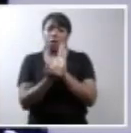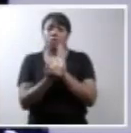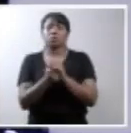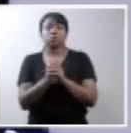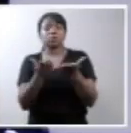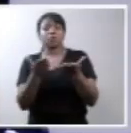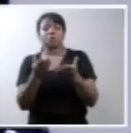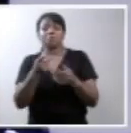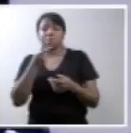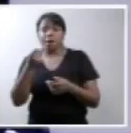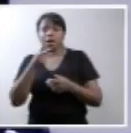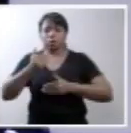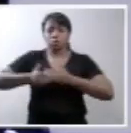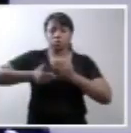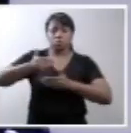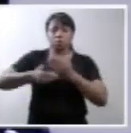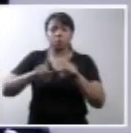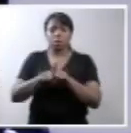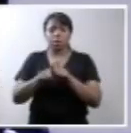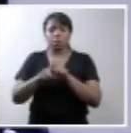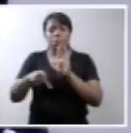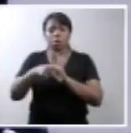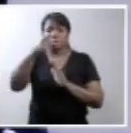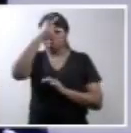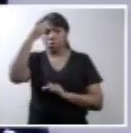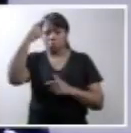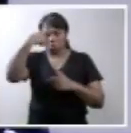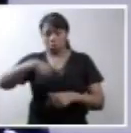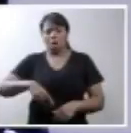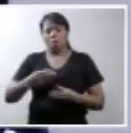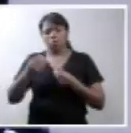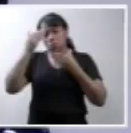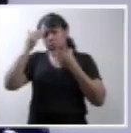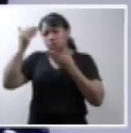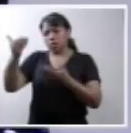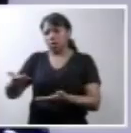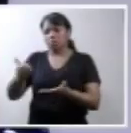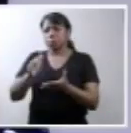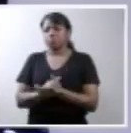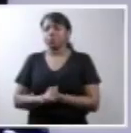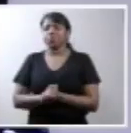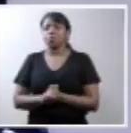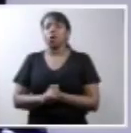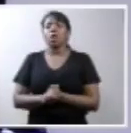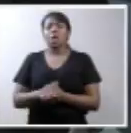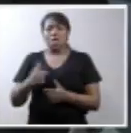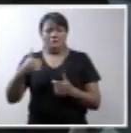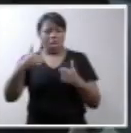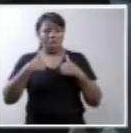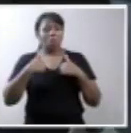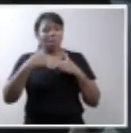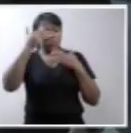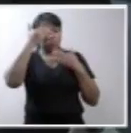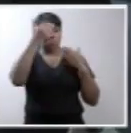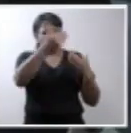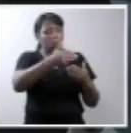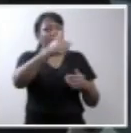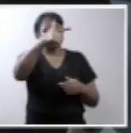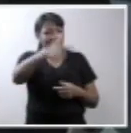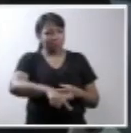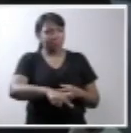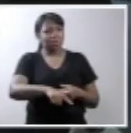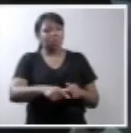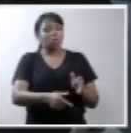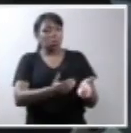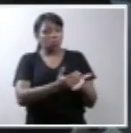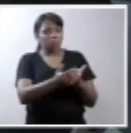diversificados sobre os aspectos envolvidos na espécie Muito obrigado pela su peço desculpa Senhor mais uma vez ministra